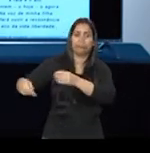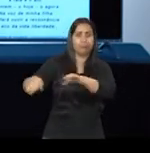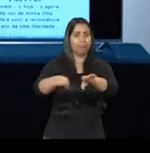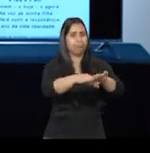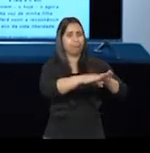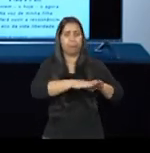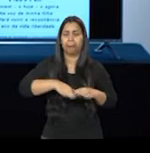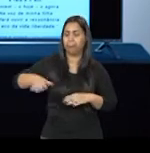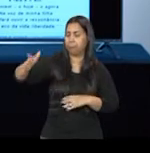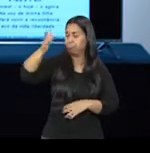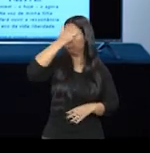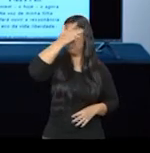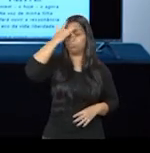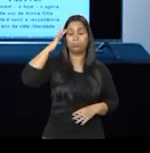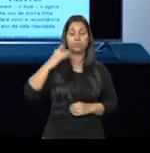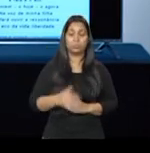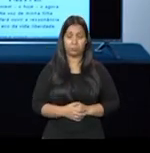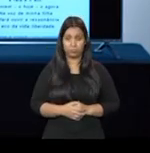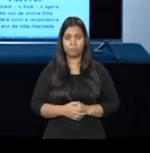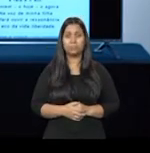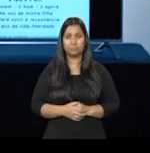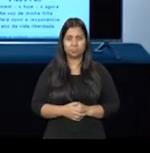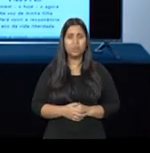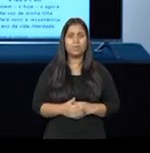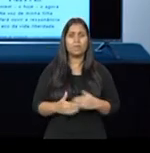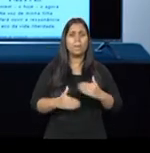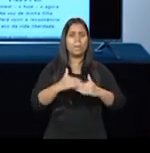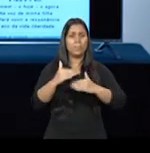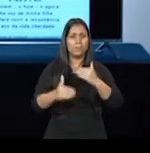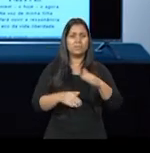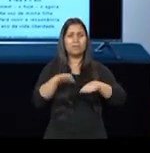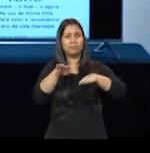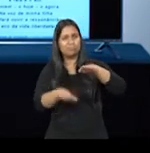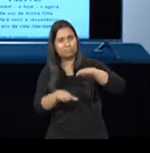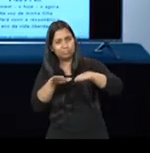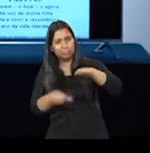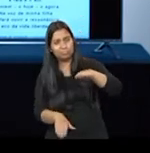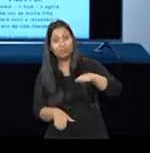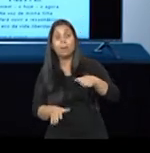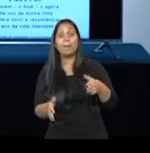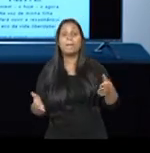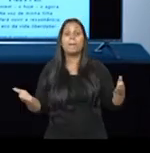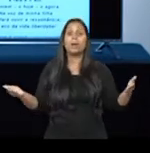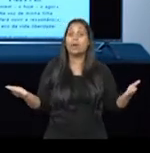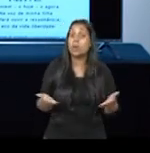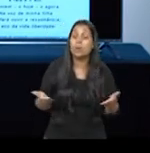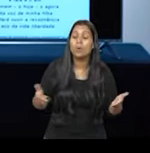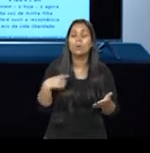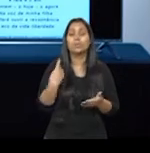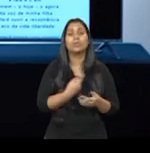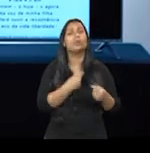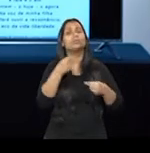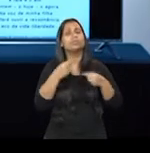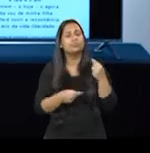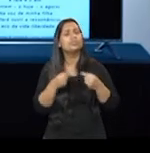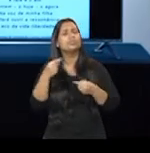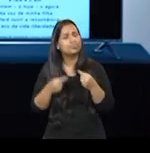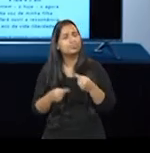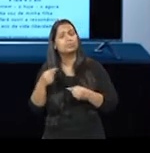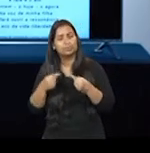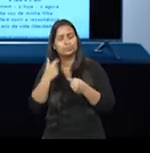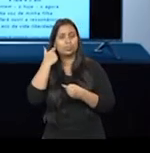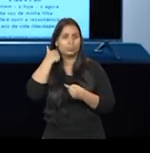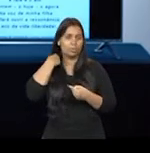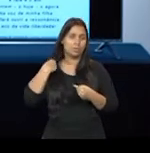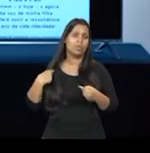humanos. Foi feito um grande processo de desigualdade no passado, mas está nas nossas mãos, pessoal, discutir cada vez